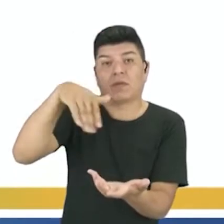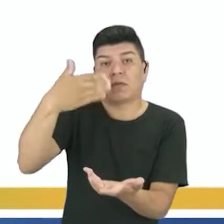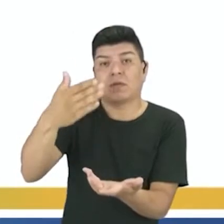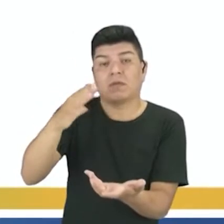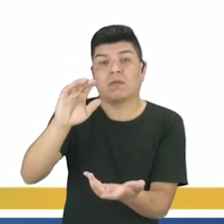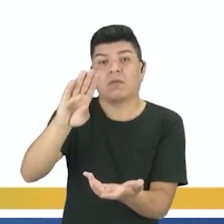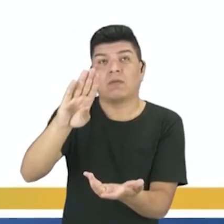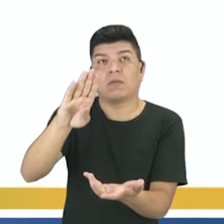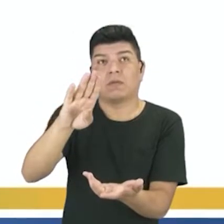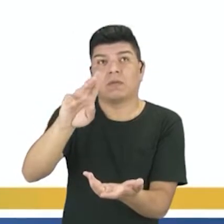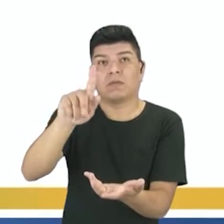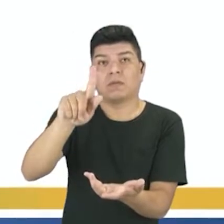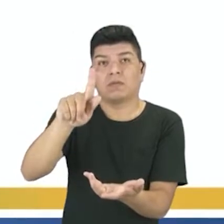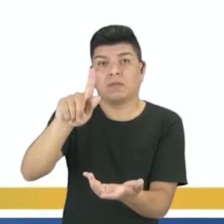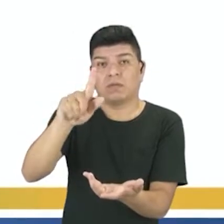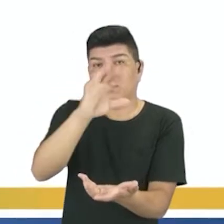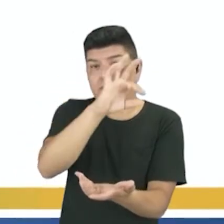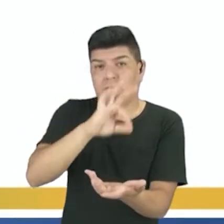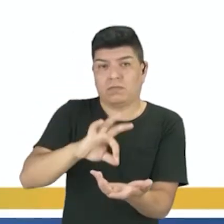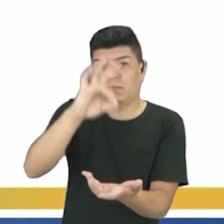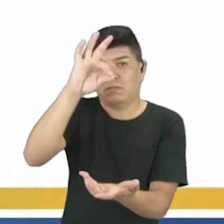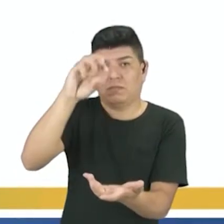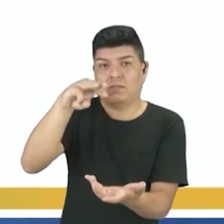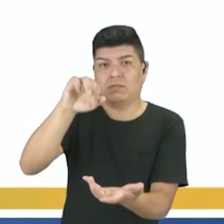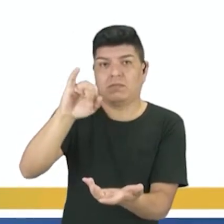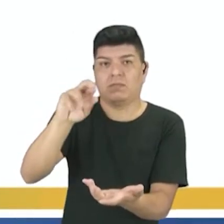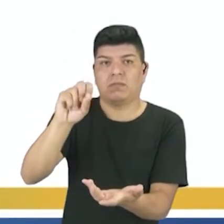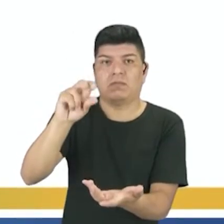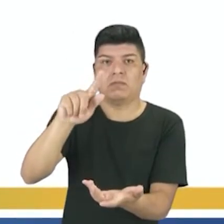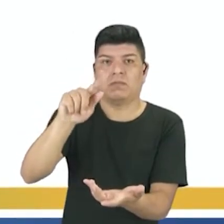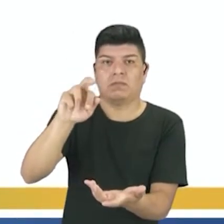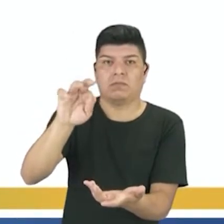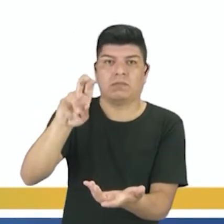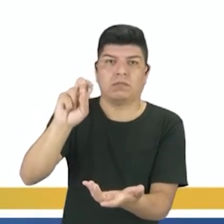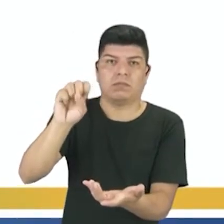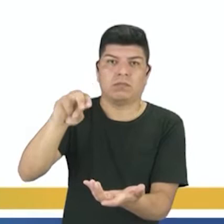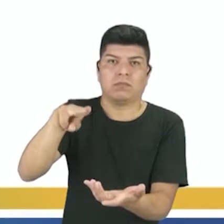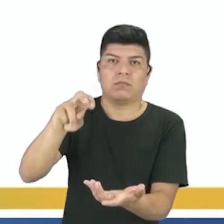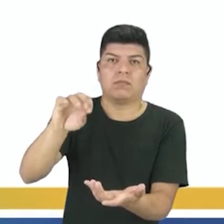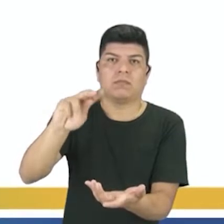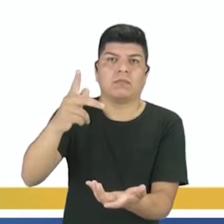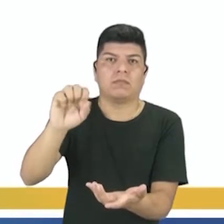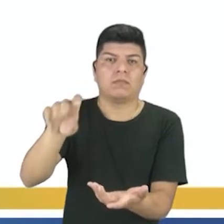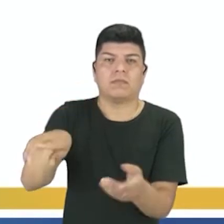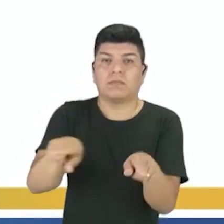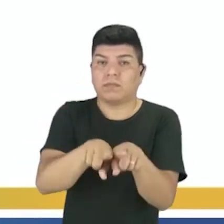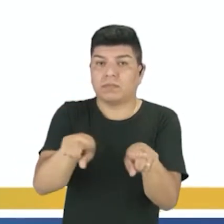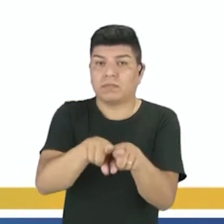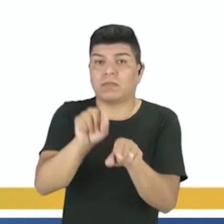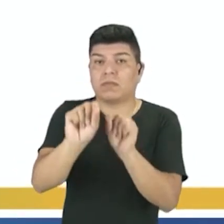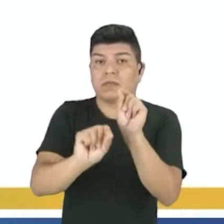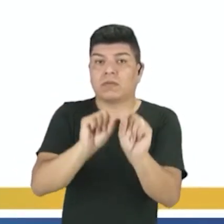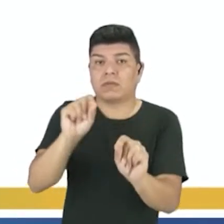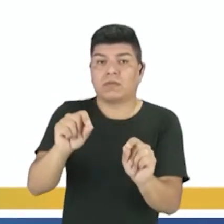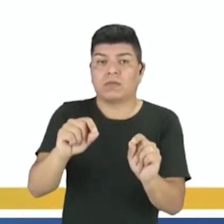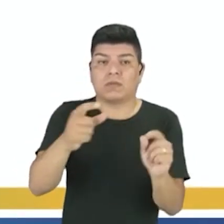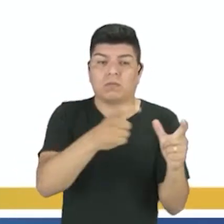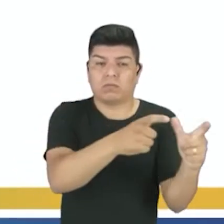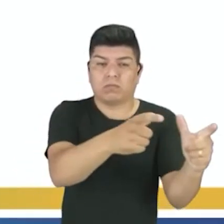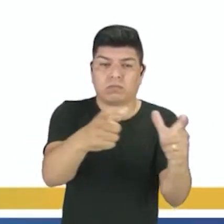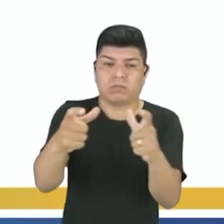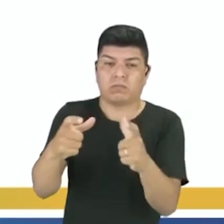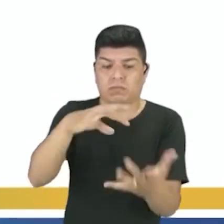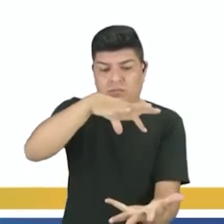chamada linha, né, que é o meridiano de Greenwich, certo? Então, para eu localizar qualquer ponto na